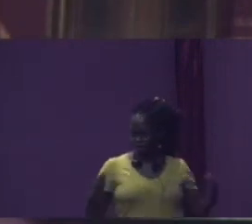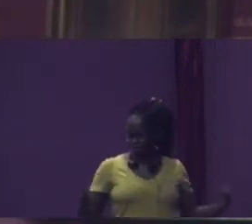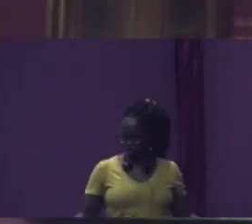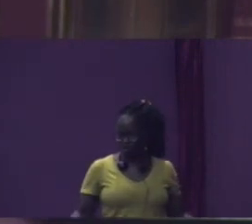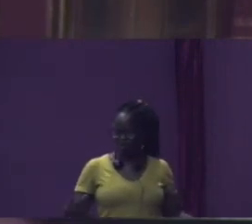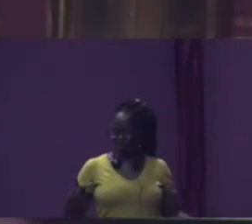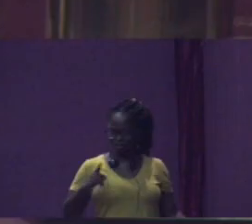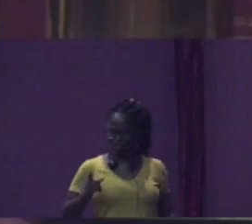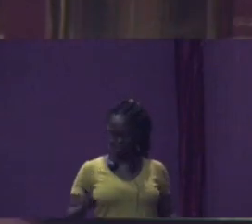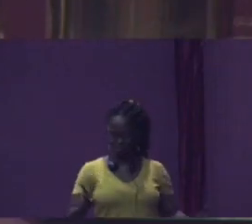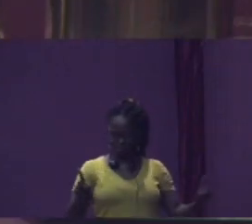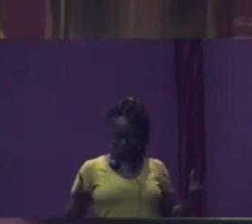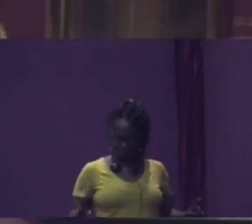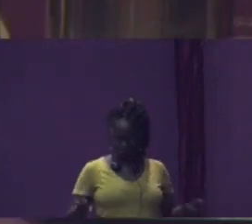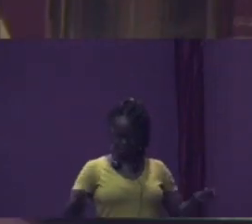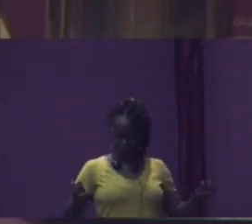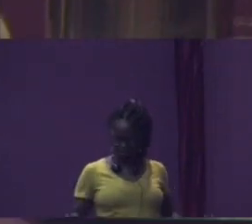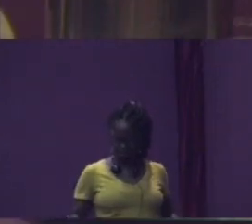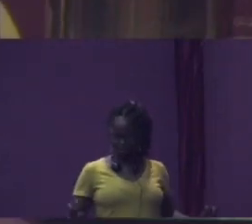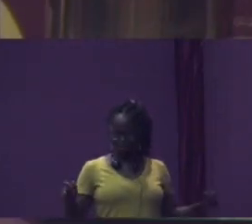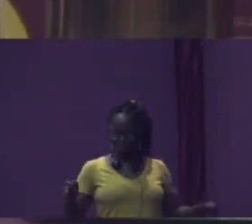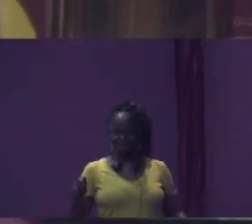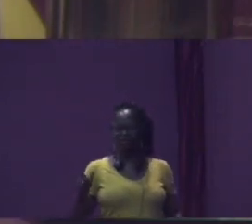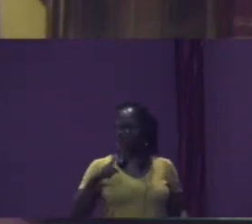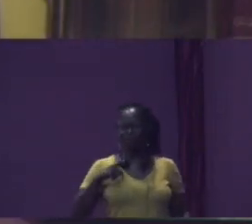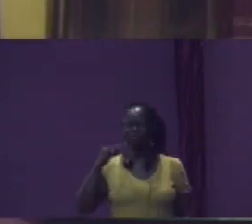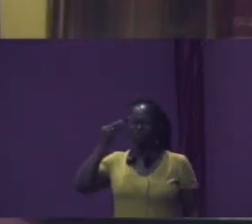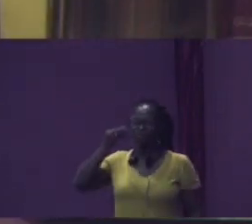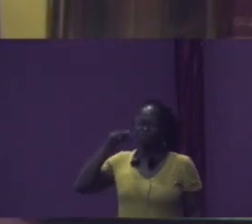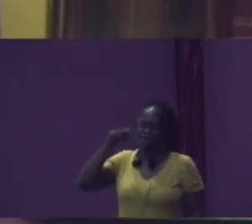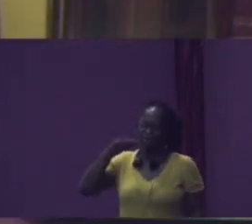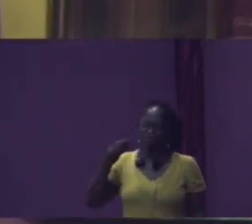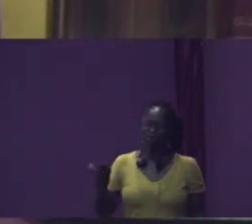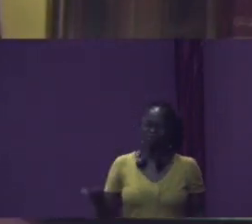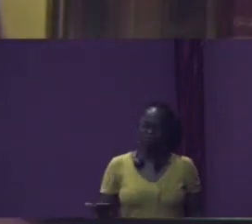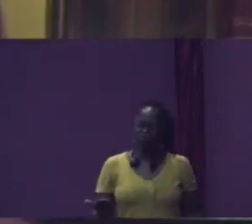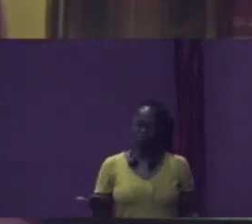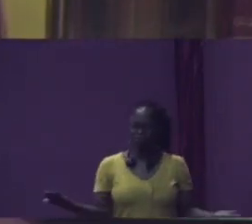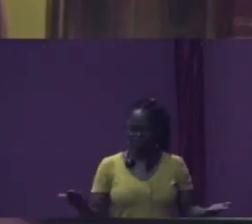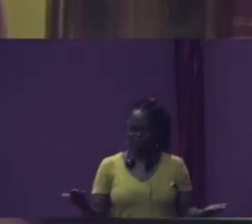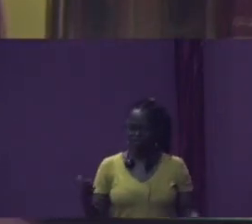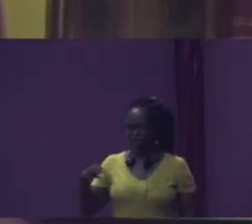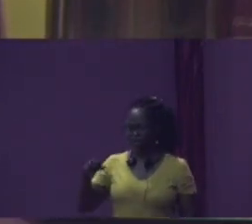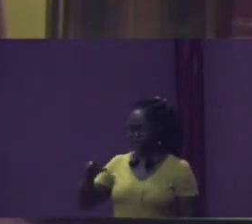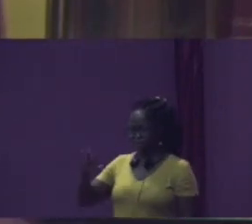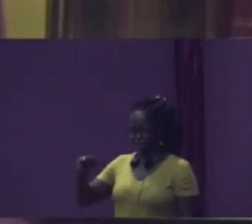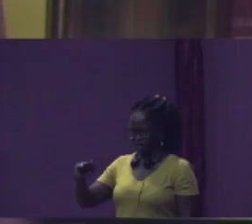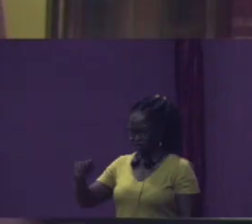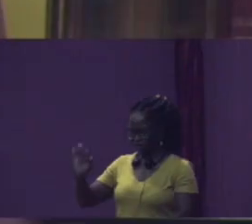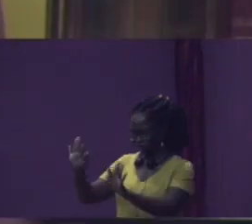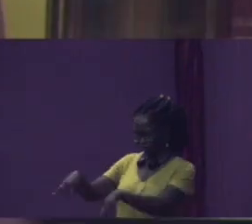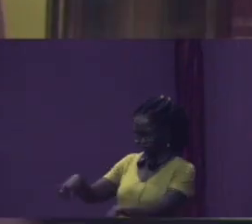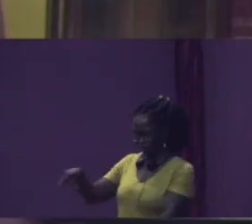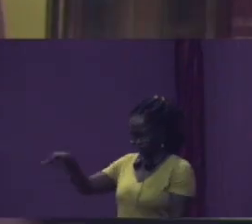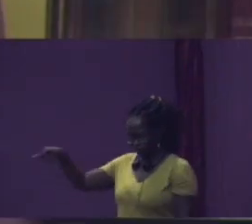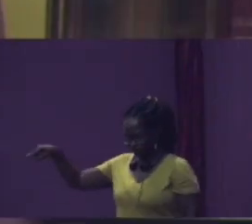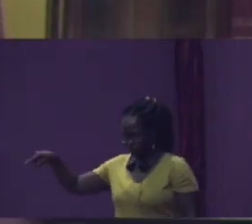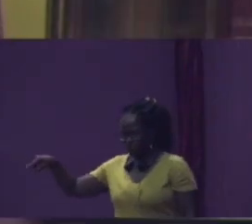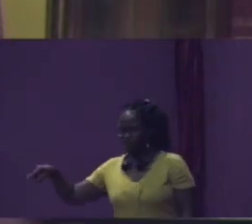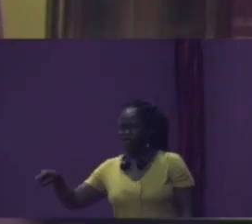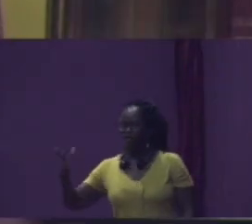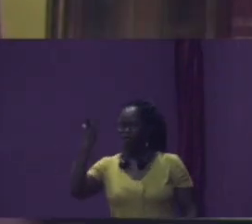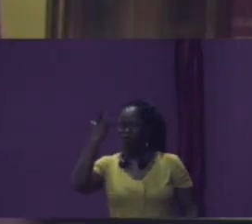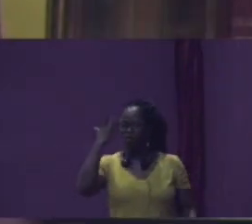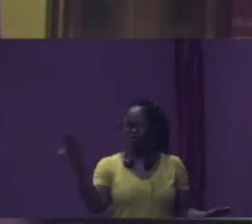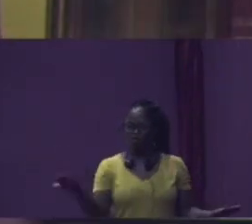dois cenários muito bem posta, né? Mas bem como fechou a Maria, eu acho que a gente